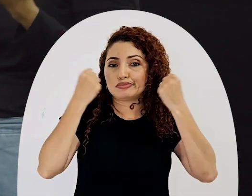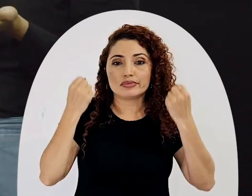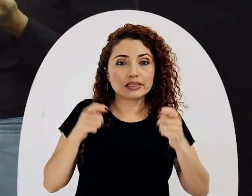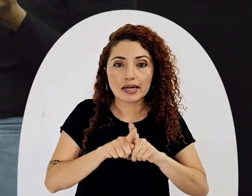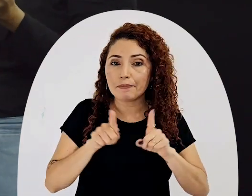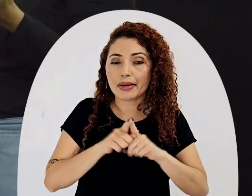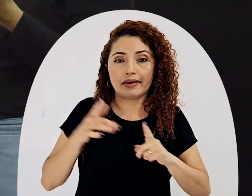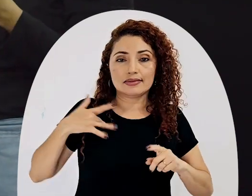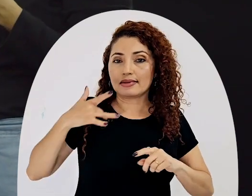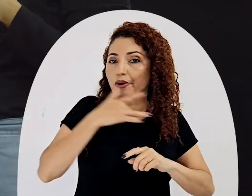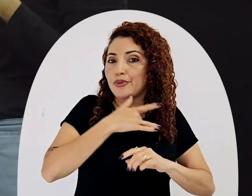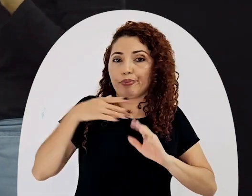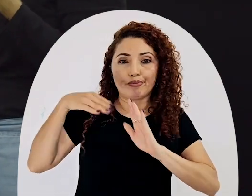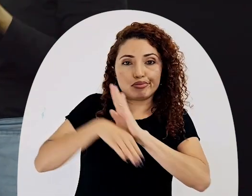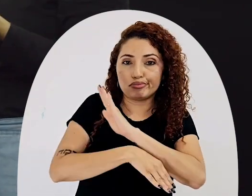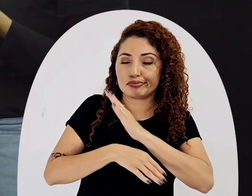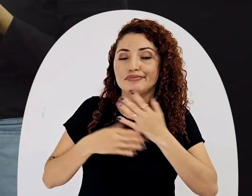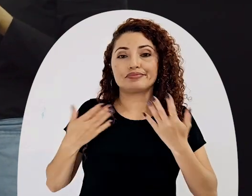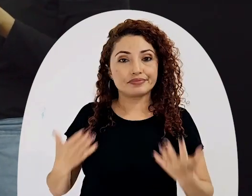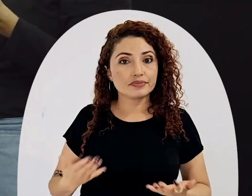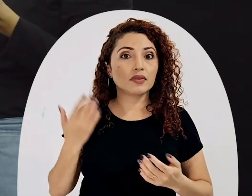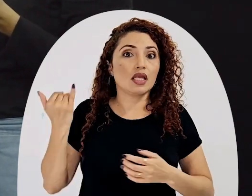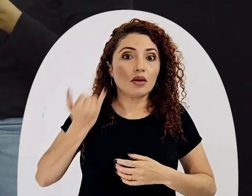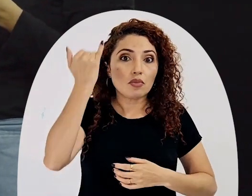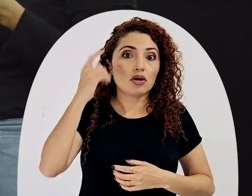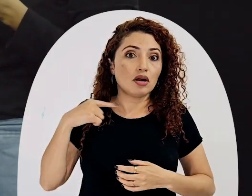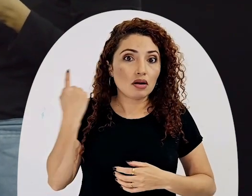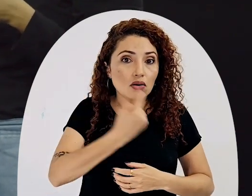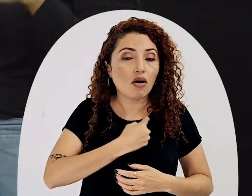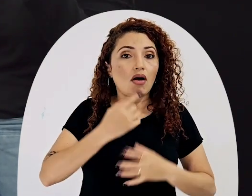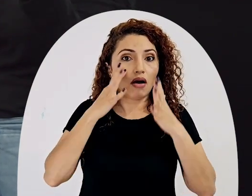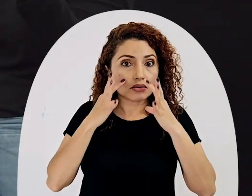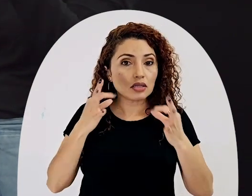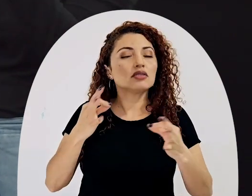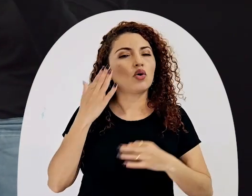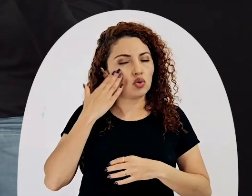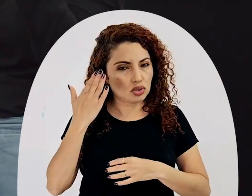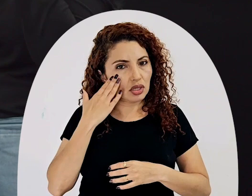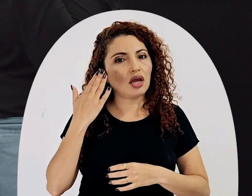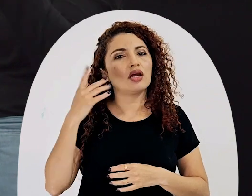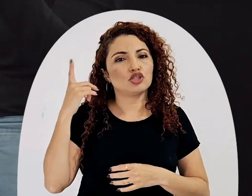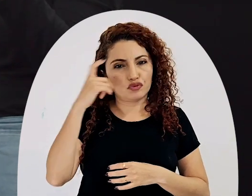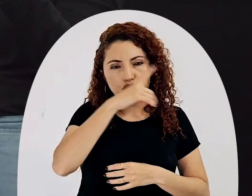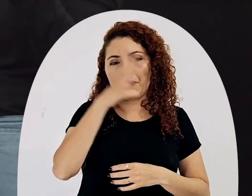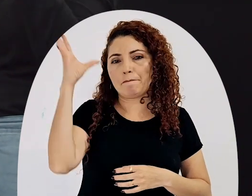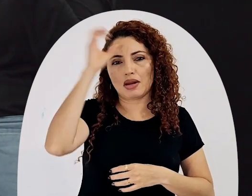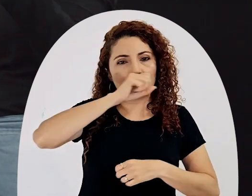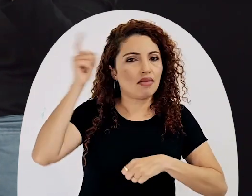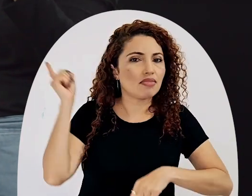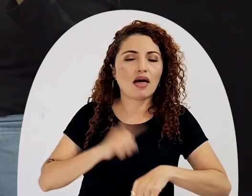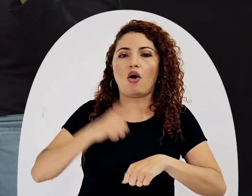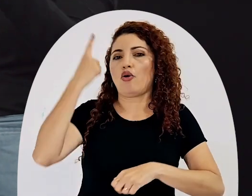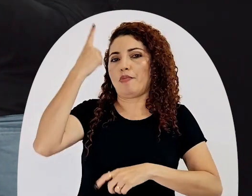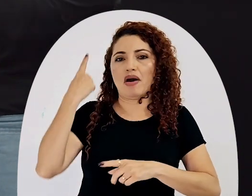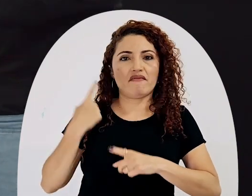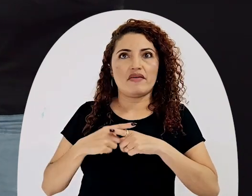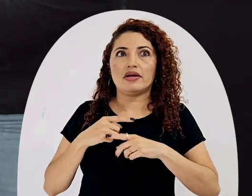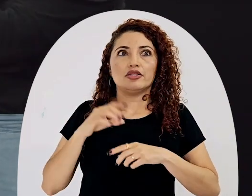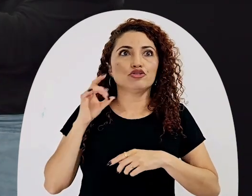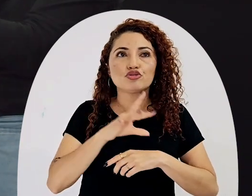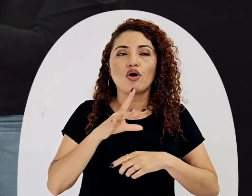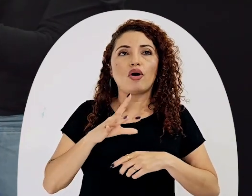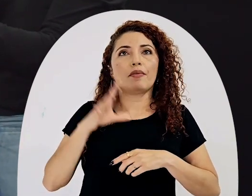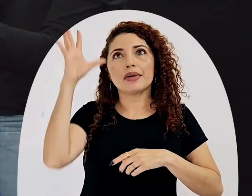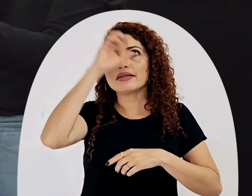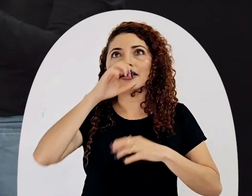saúde acaba decaindo. Então é importante a gente estar atento. Eu sei que é difícil aprender de uma única vez, ouvindo isso uma única vez, todas